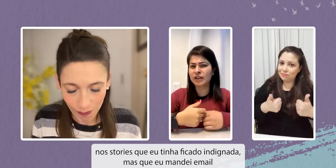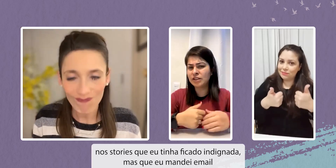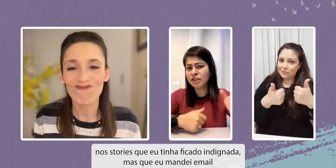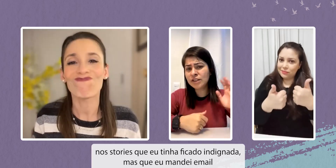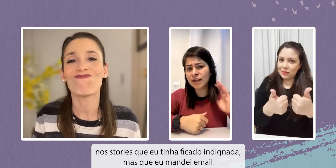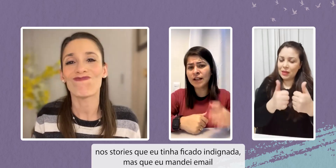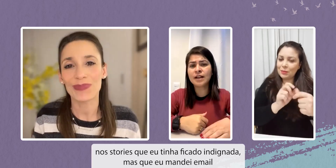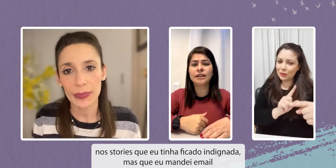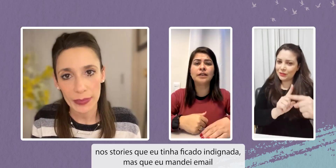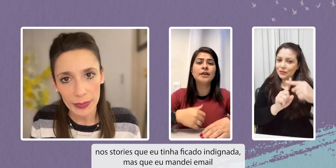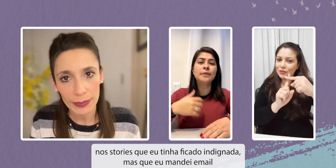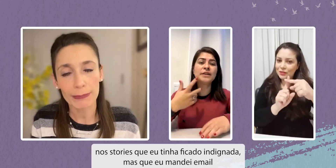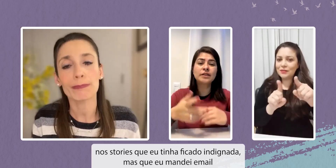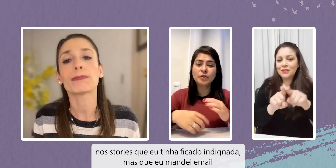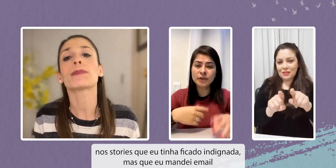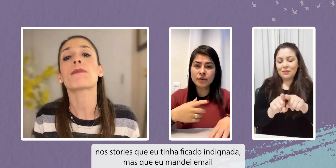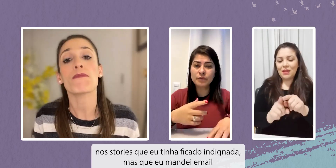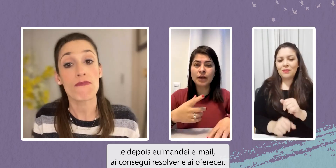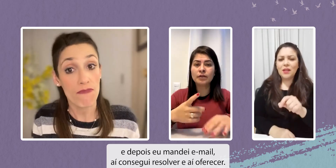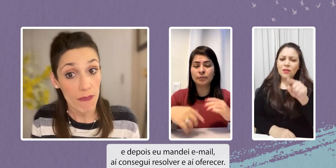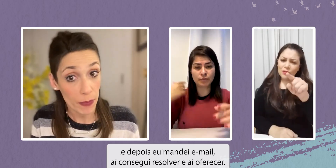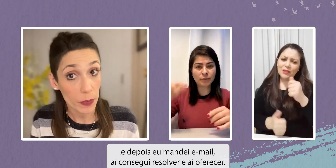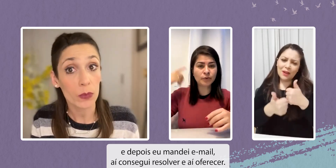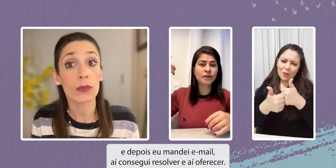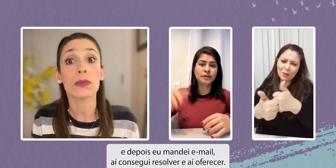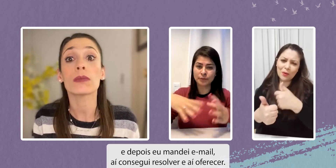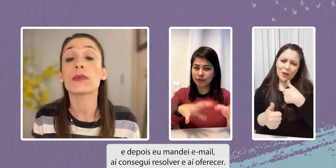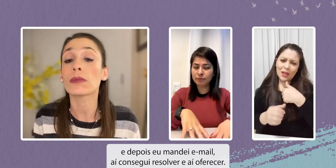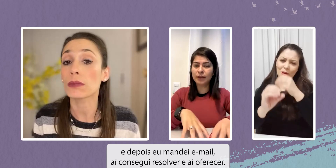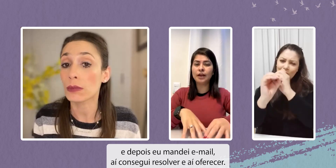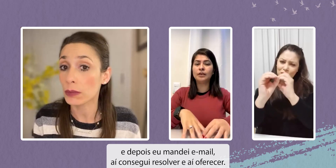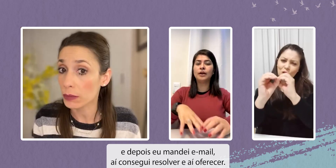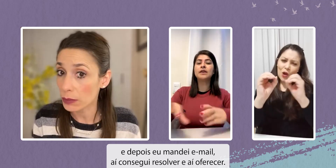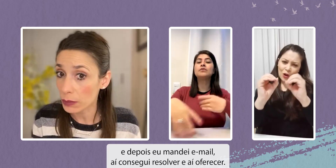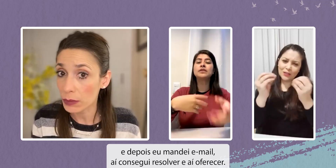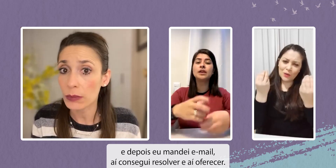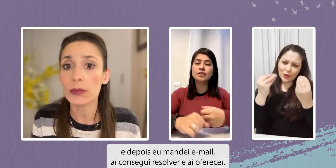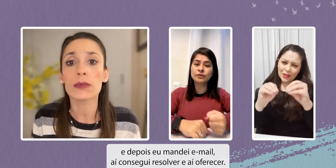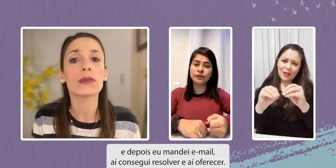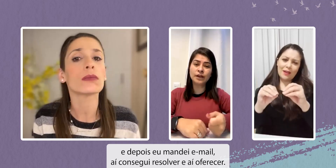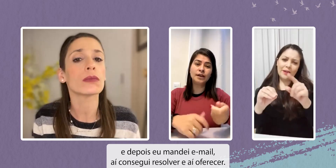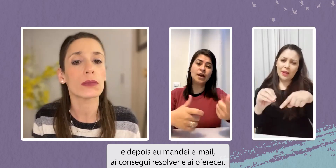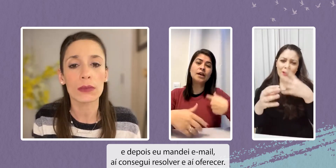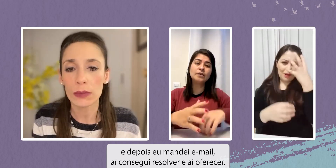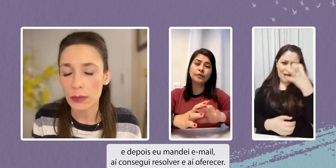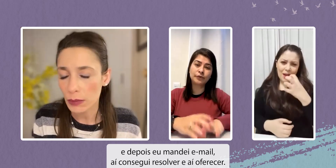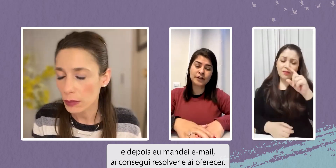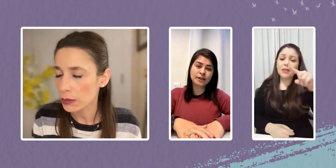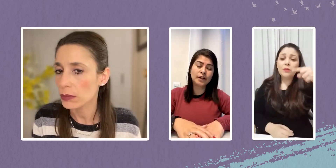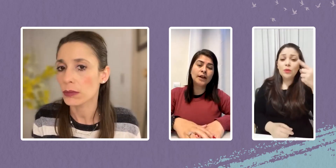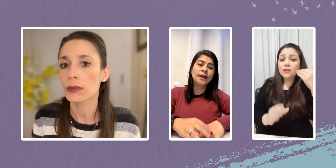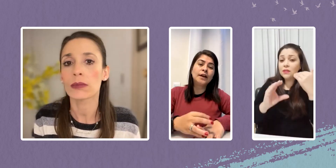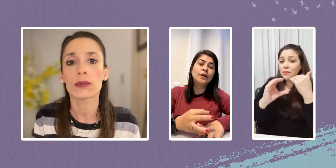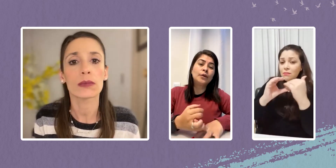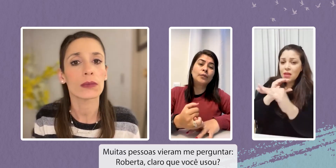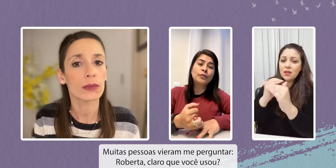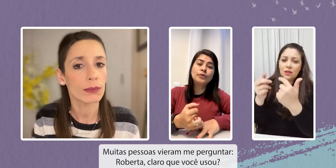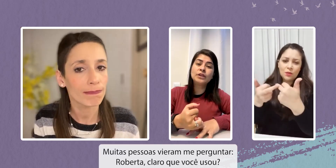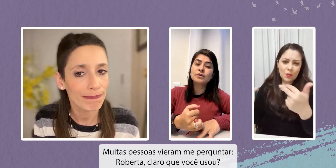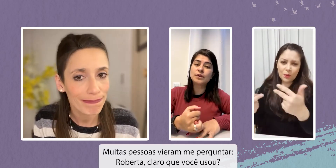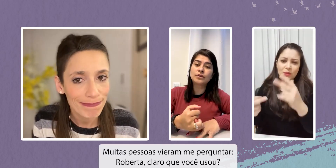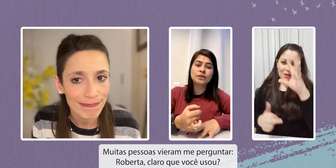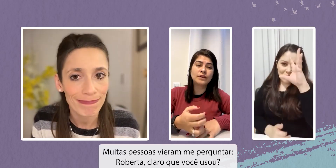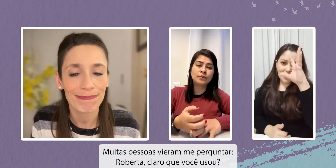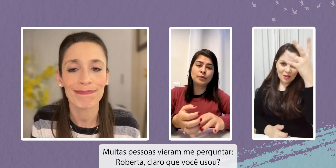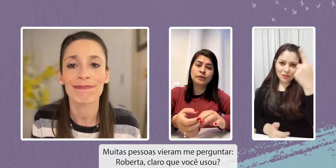que eu tinha ficado indignada, mas que daí eu mandei um e-mail, depois eu mandei e-mail, aí eu consegui resolver, e aí oferecer.